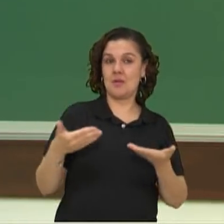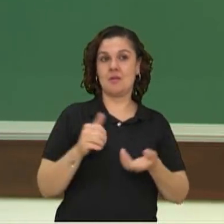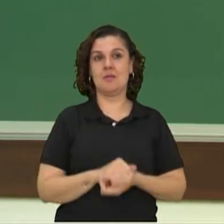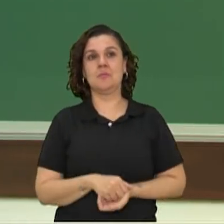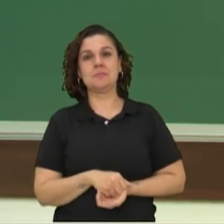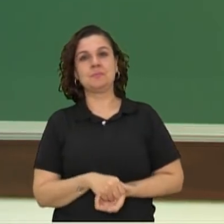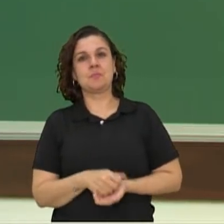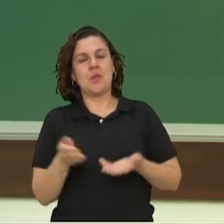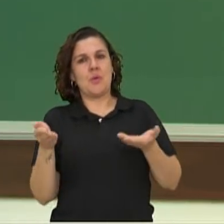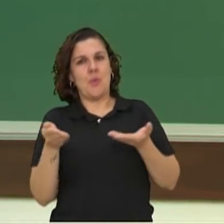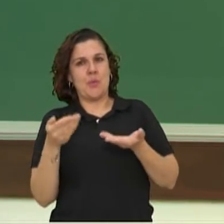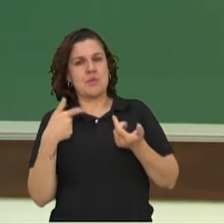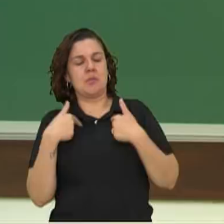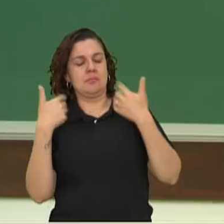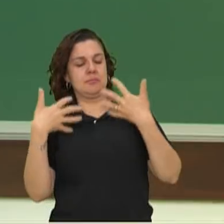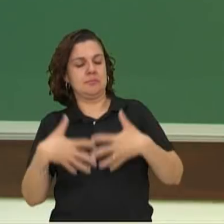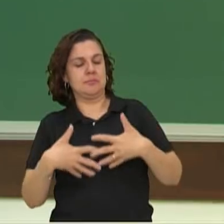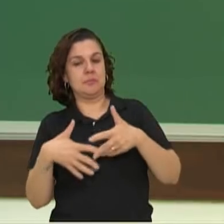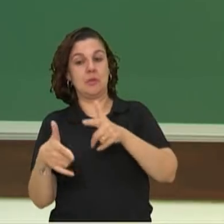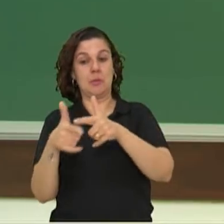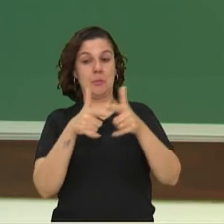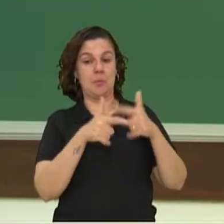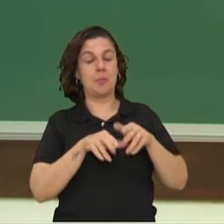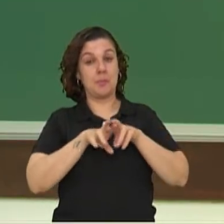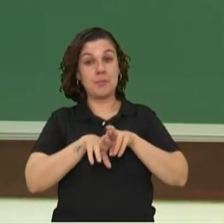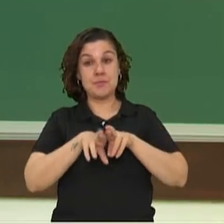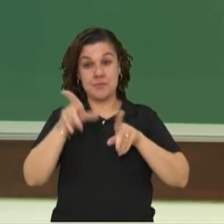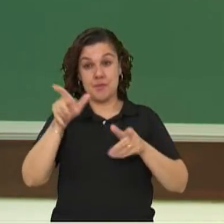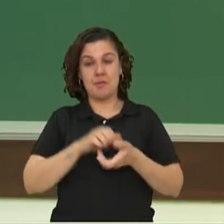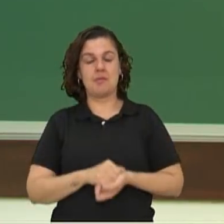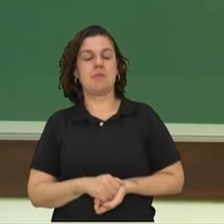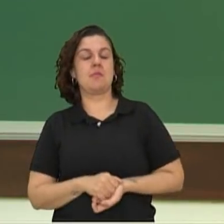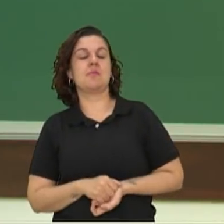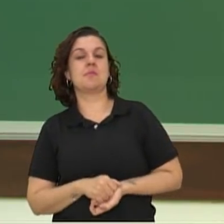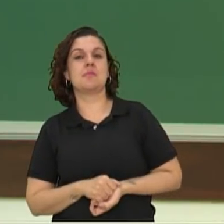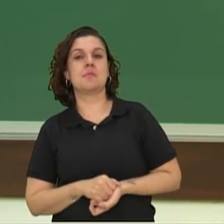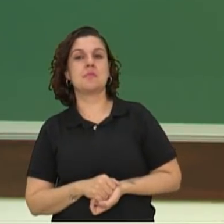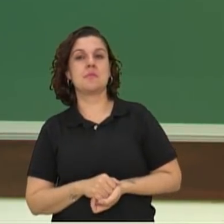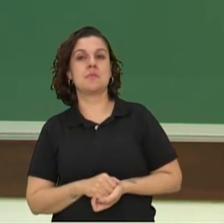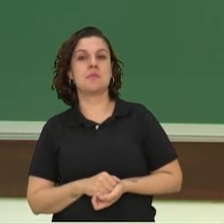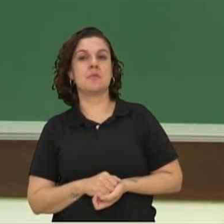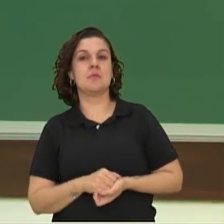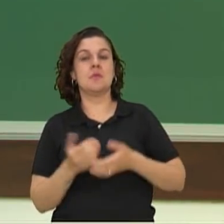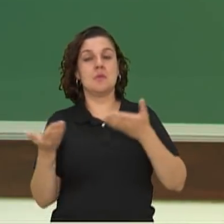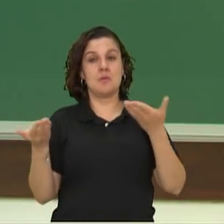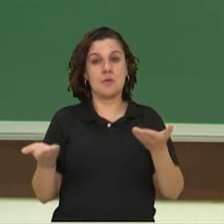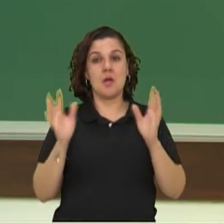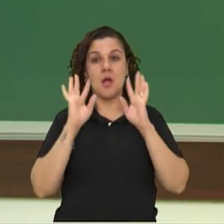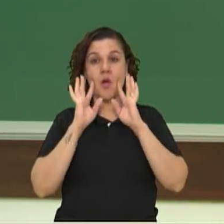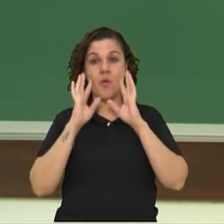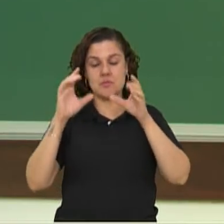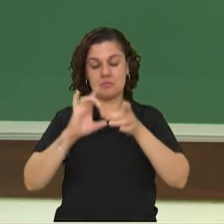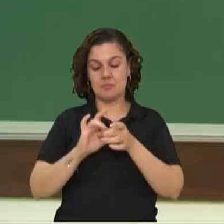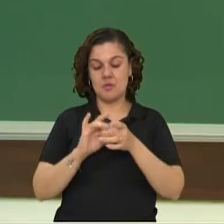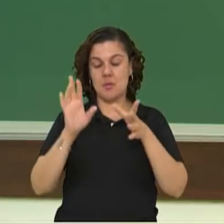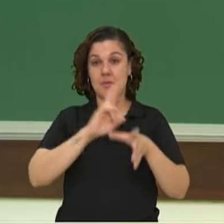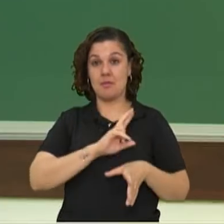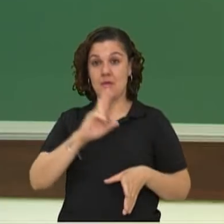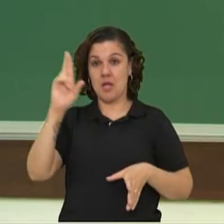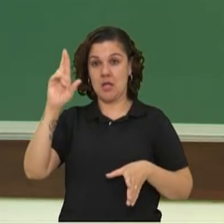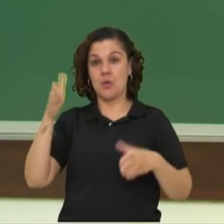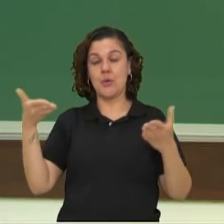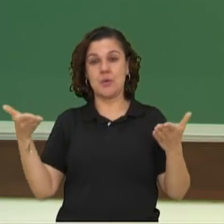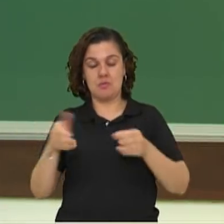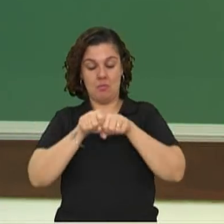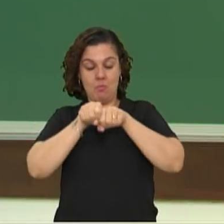hoje, basicamente, vivemos numa situação totalmente diferente, né, para a situação da liberdade religiosa, que é o caso